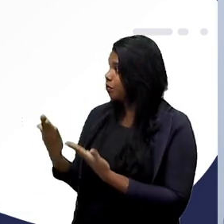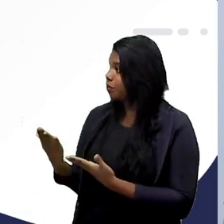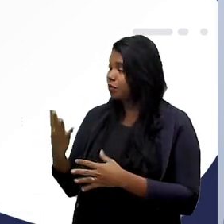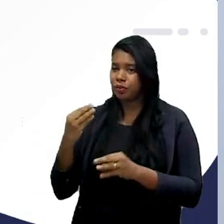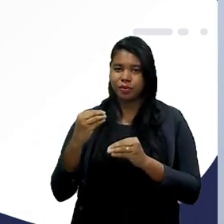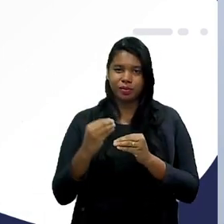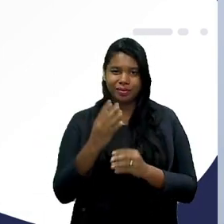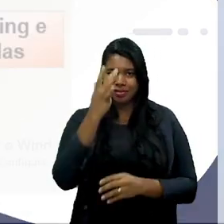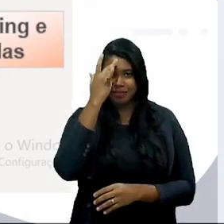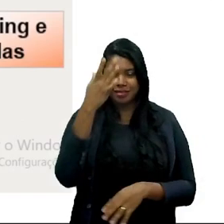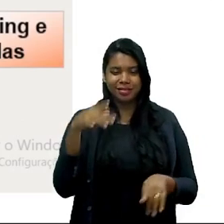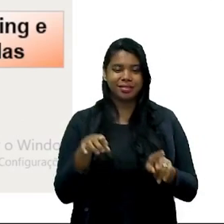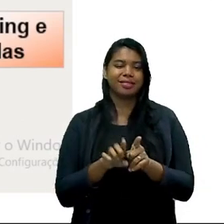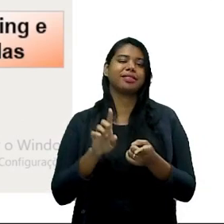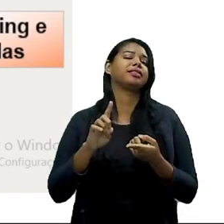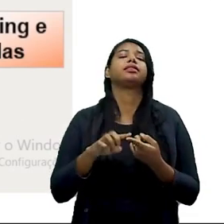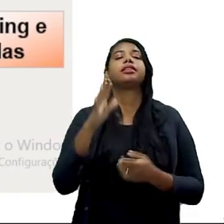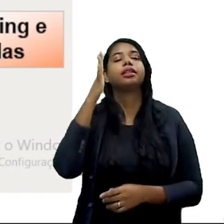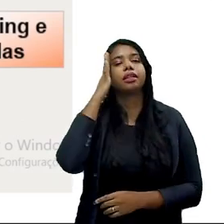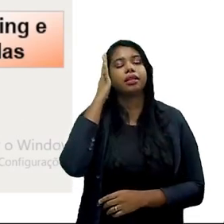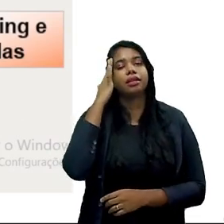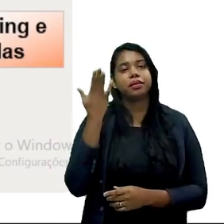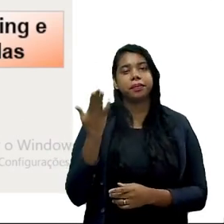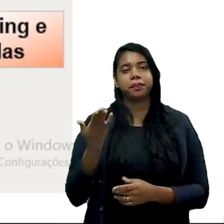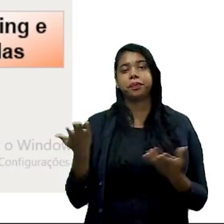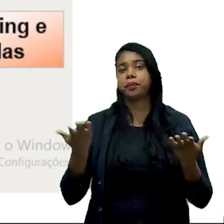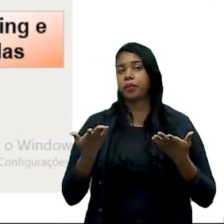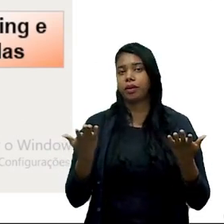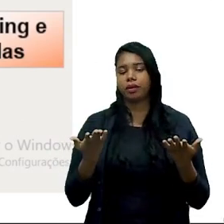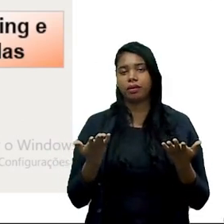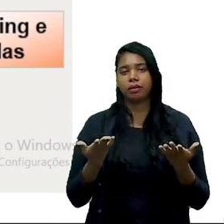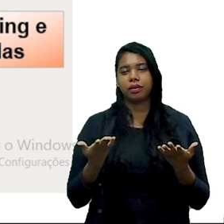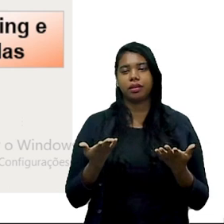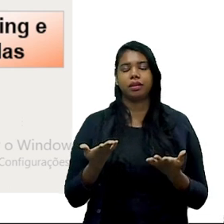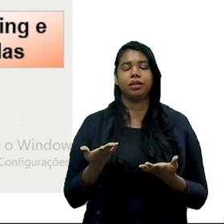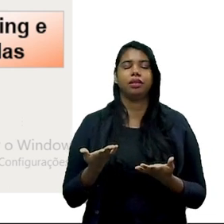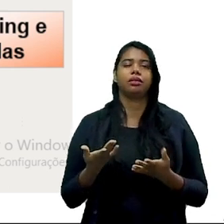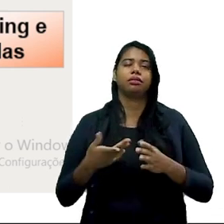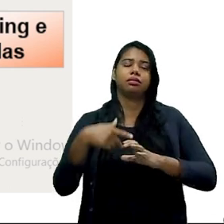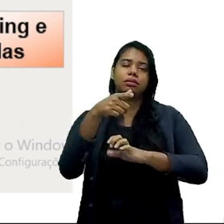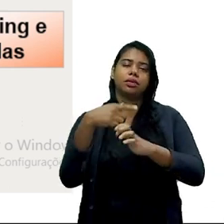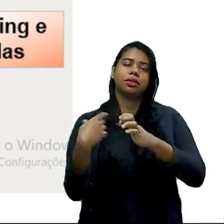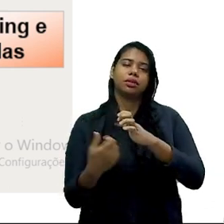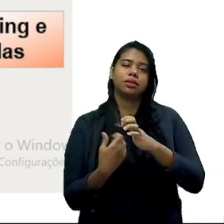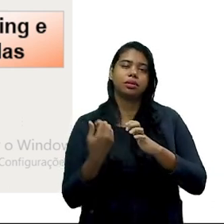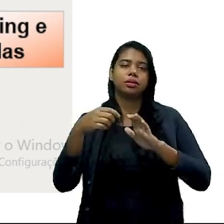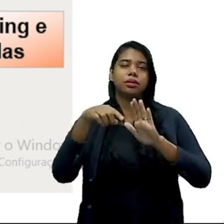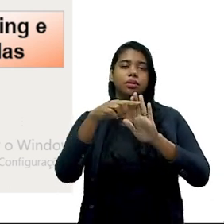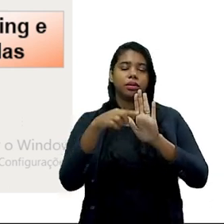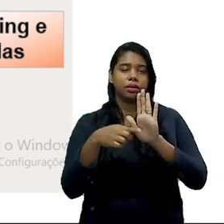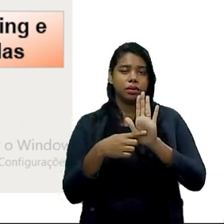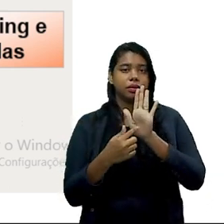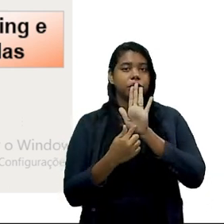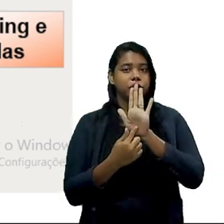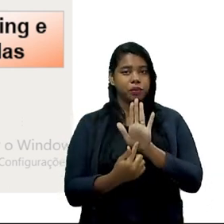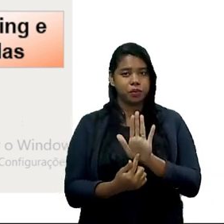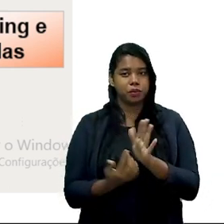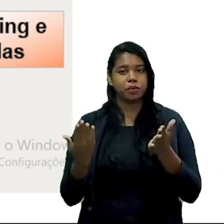Bom, para facilitar esse entendimento, qualquer tipo de negócio, esse é o modelo que a gente está chamando de